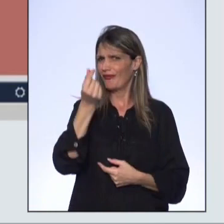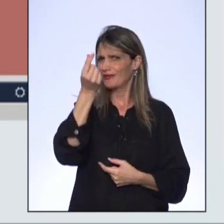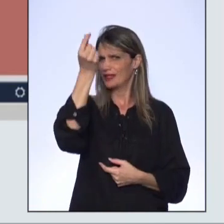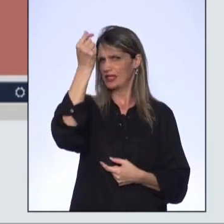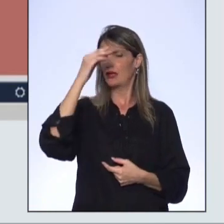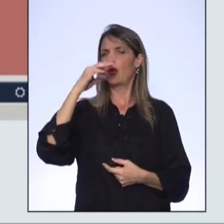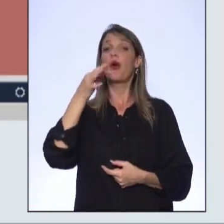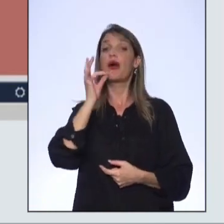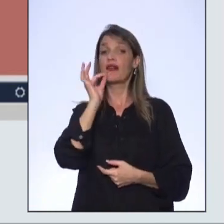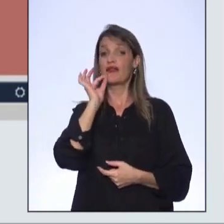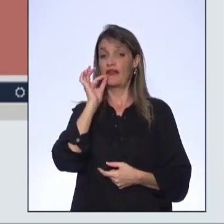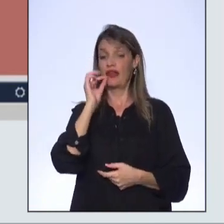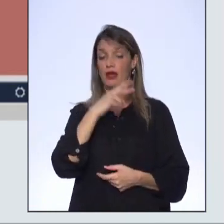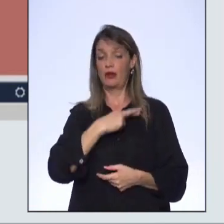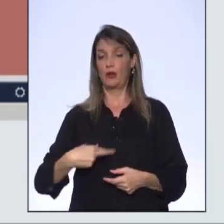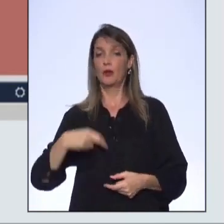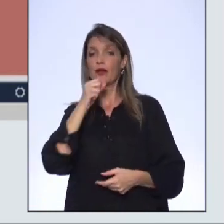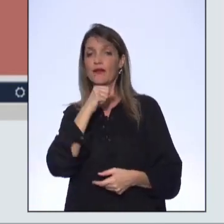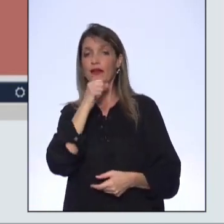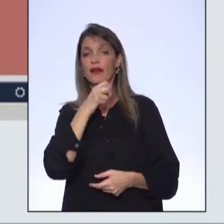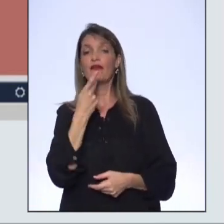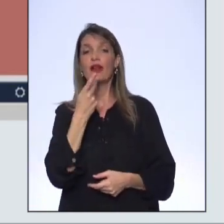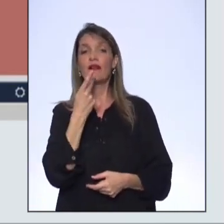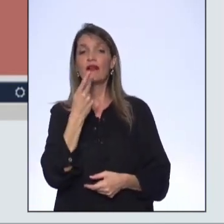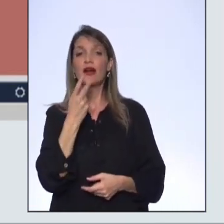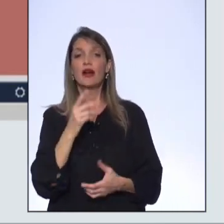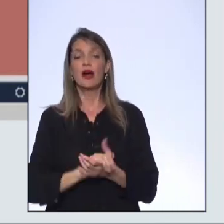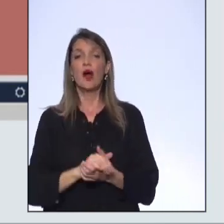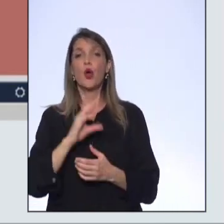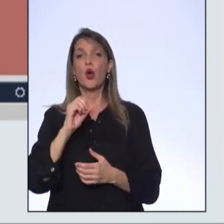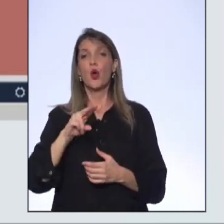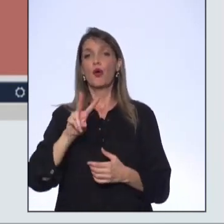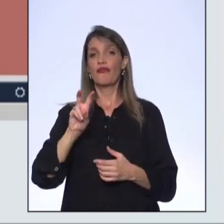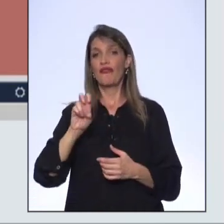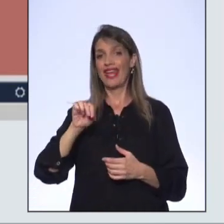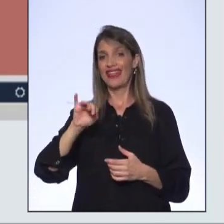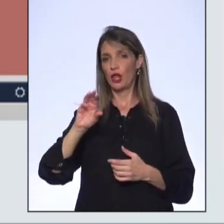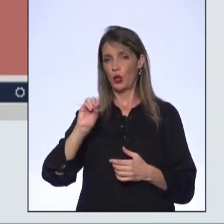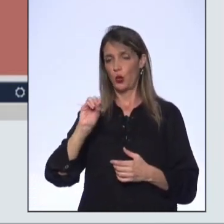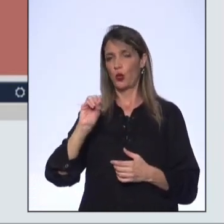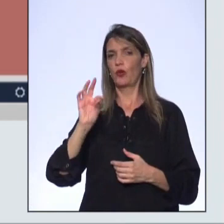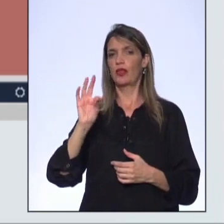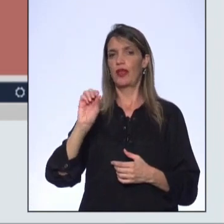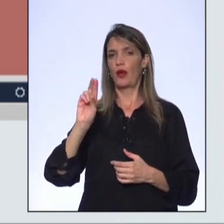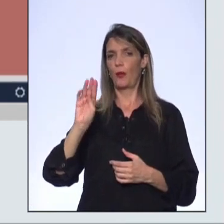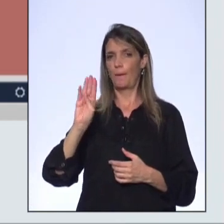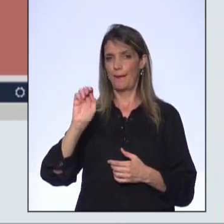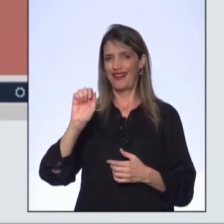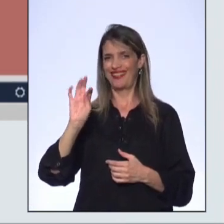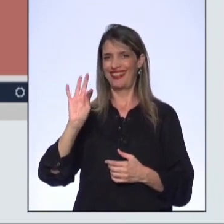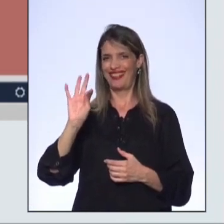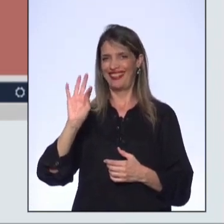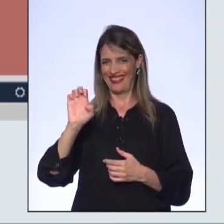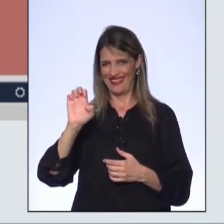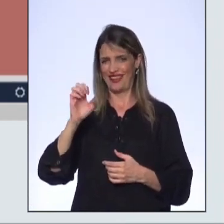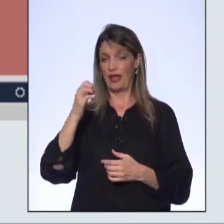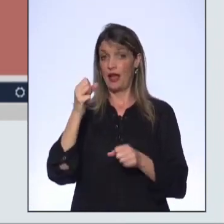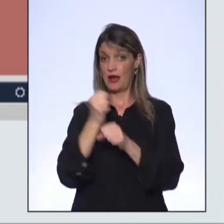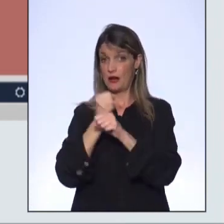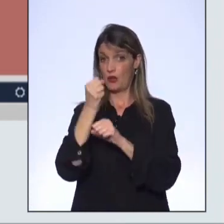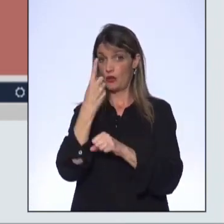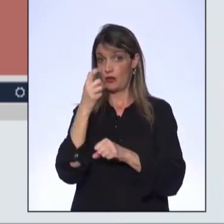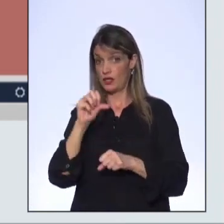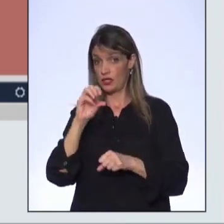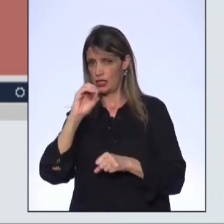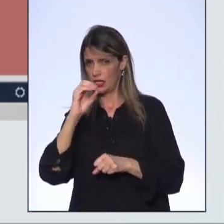República Velha. Estamos falando do Convênio de Taubaté. No ano de 1906, aconteceu uma reunião